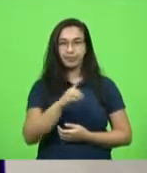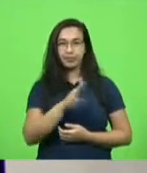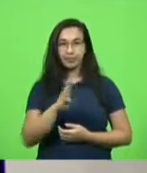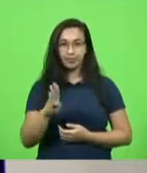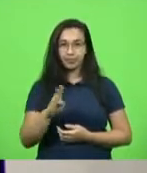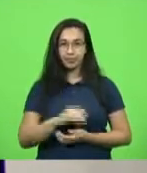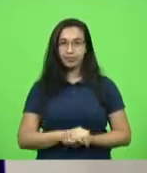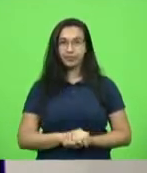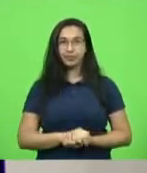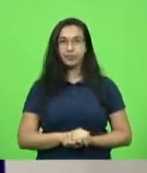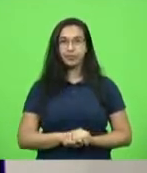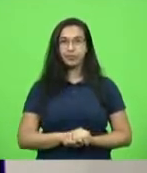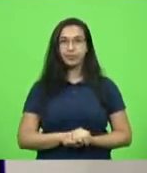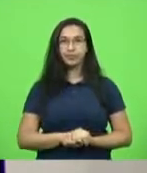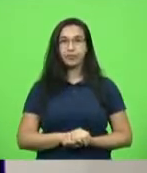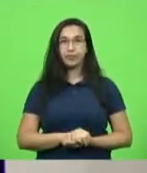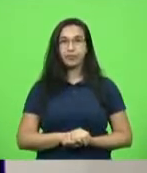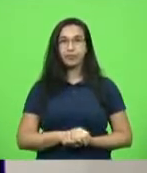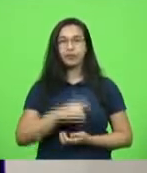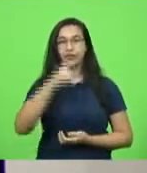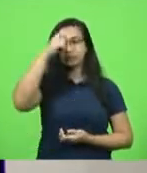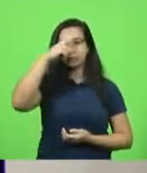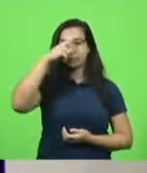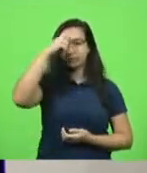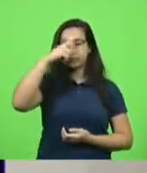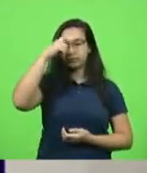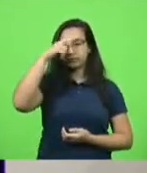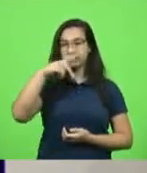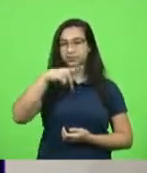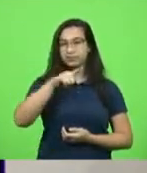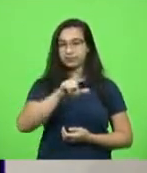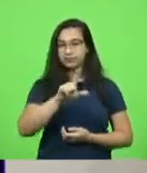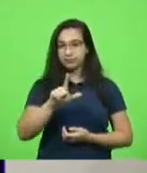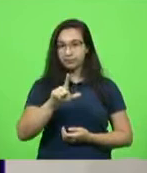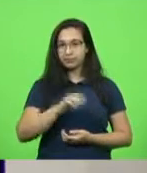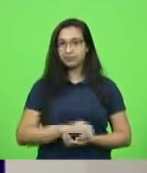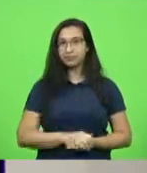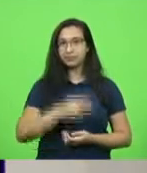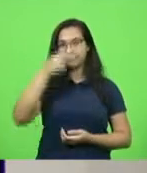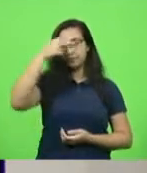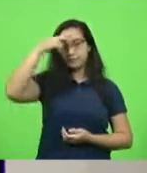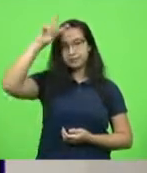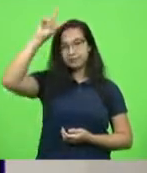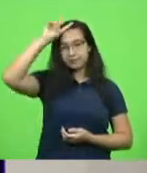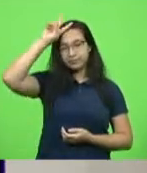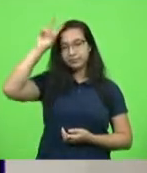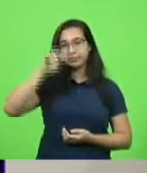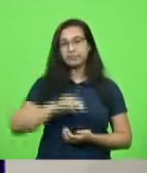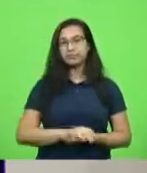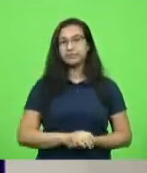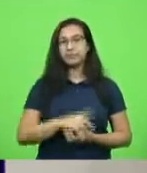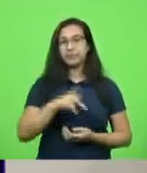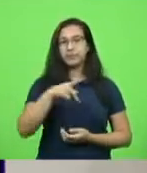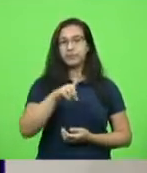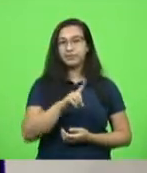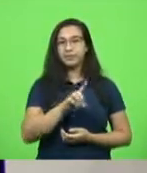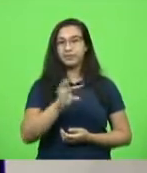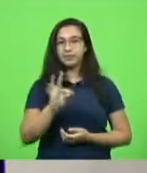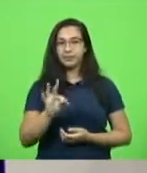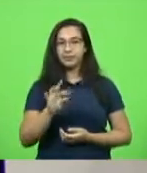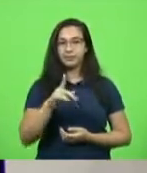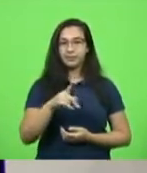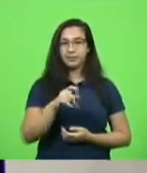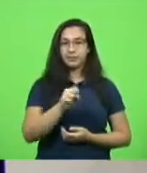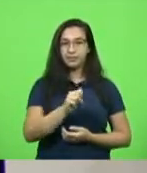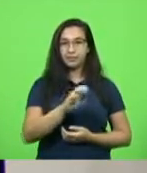Mauricio eskudlark bloco psl PL e Dr Vicente caropreso bloco PDT PSDB